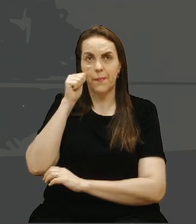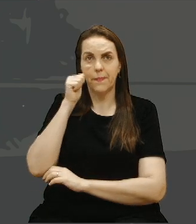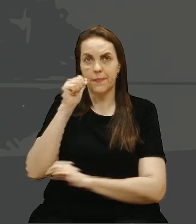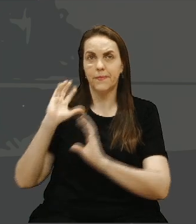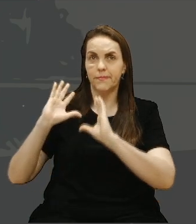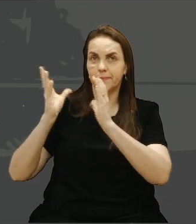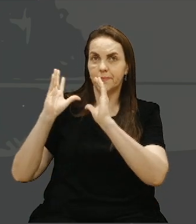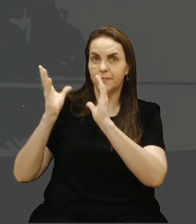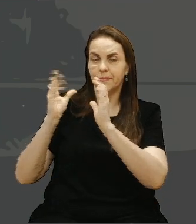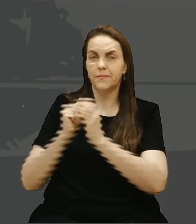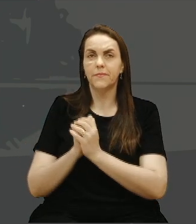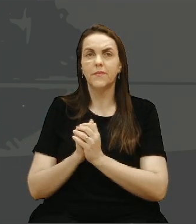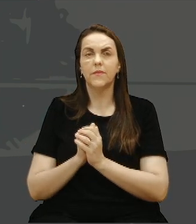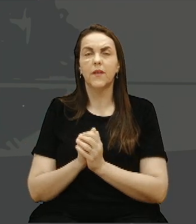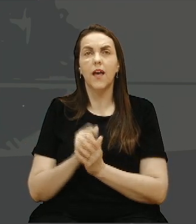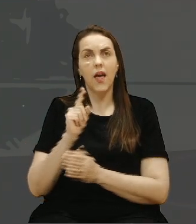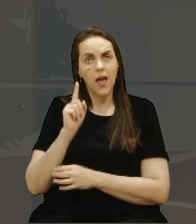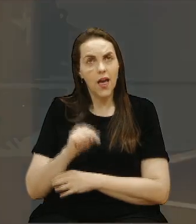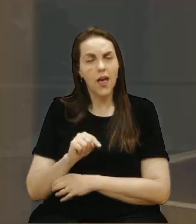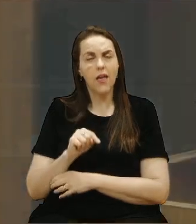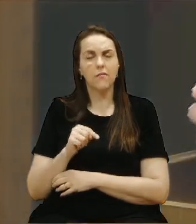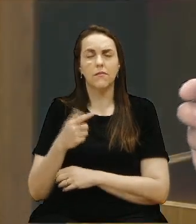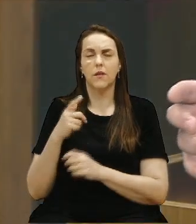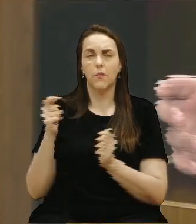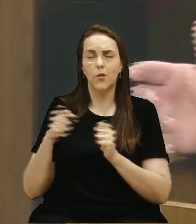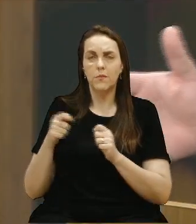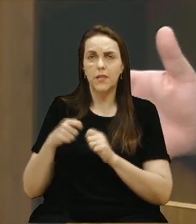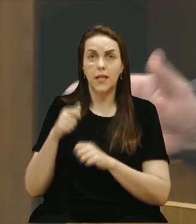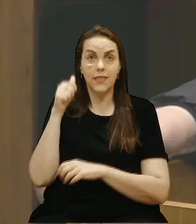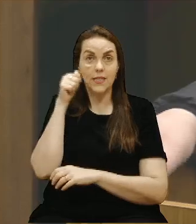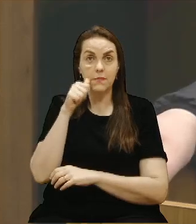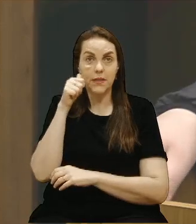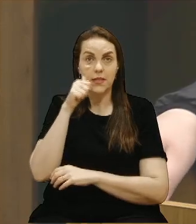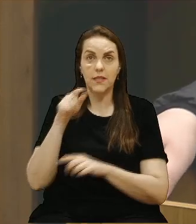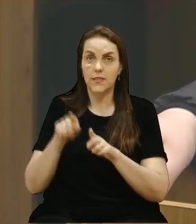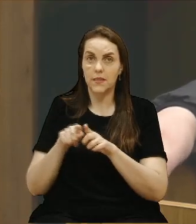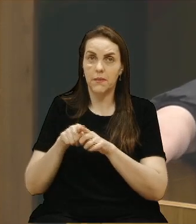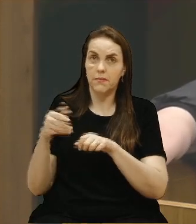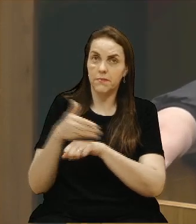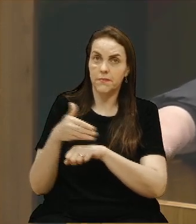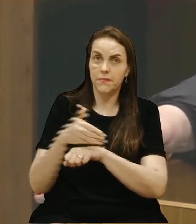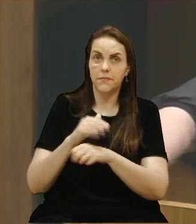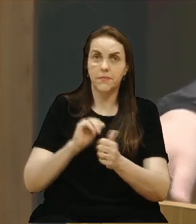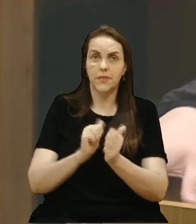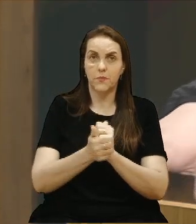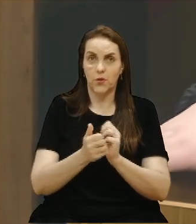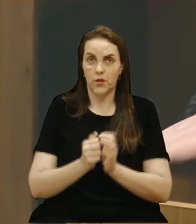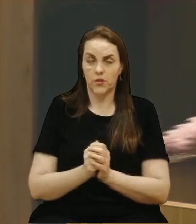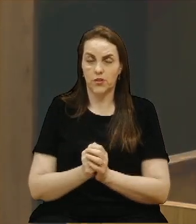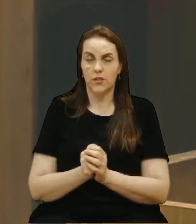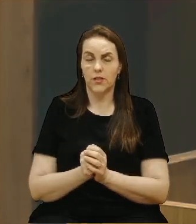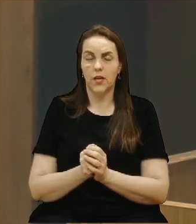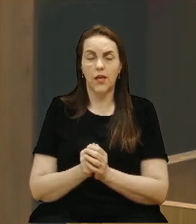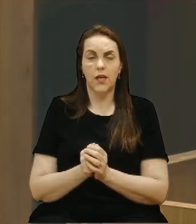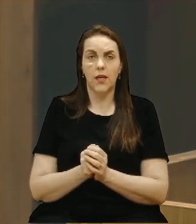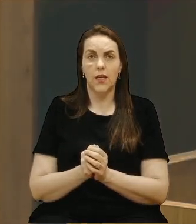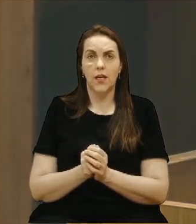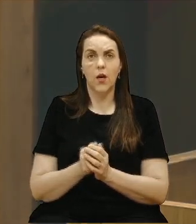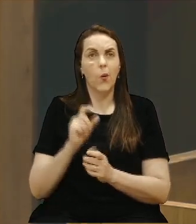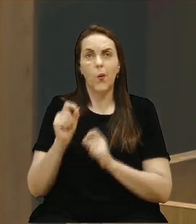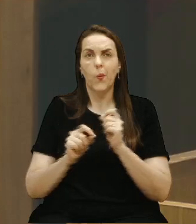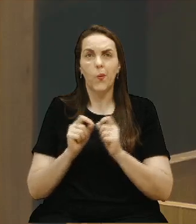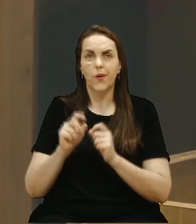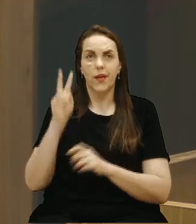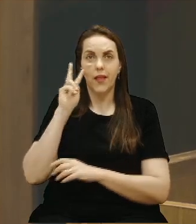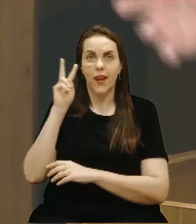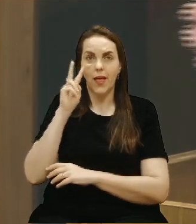voleibol, que o vôlei acaba sendo, inclusive, uma porta de entrada para as meninas na questão do esporte. Já visto que, muitas vezes, o que é lembrado no Brasil